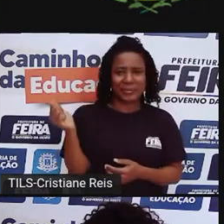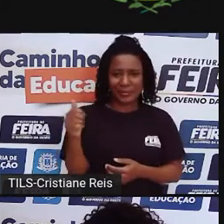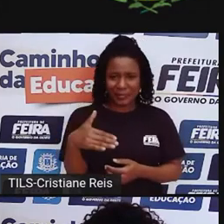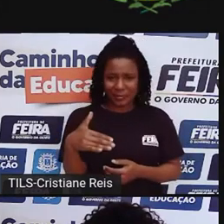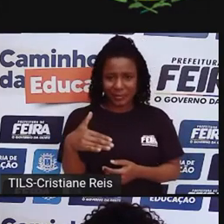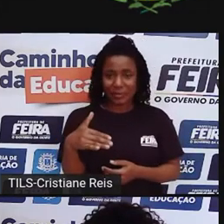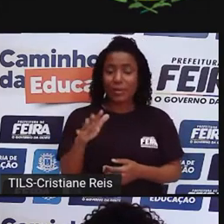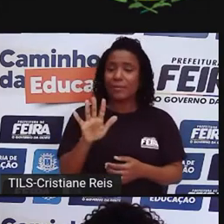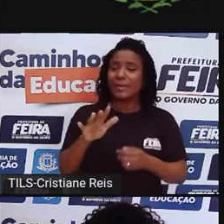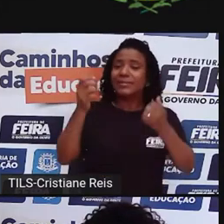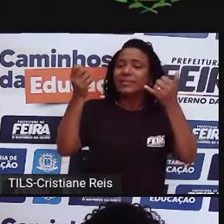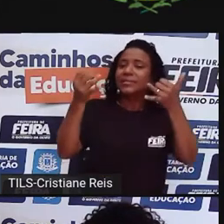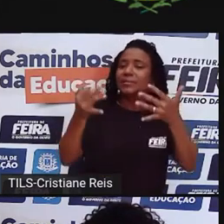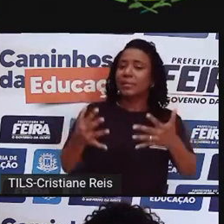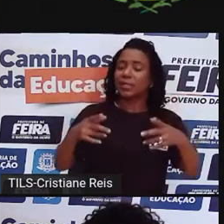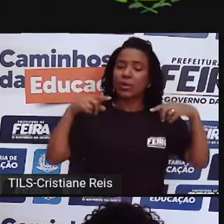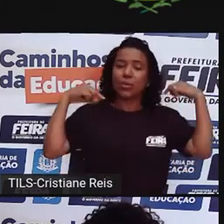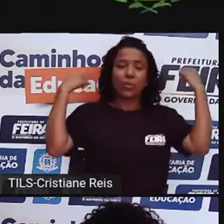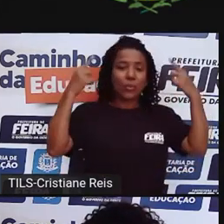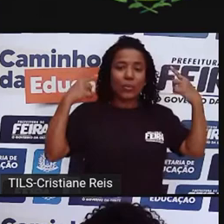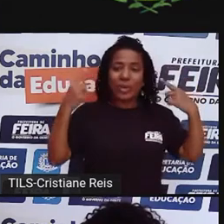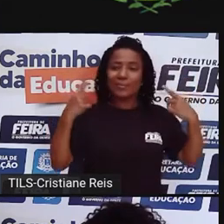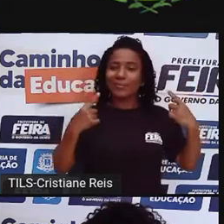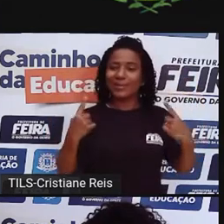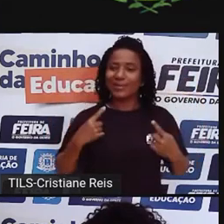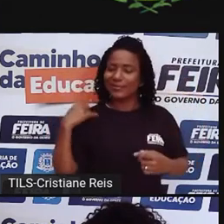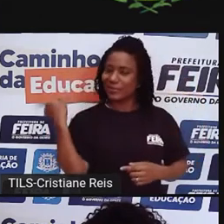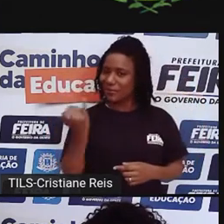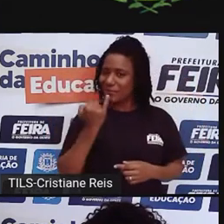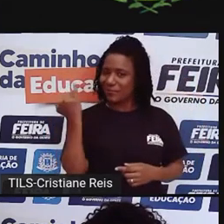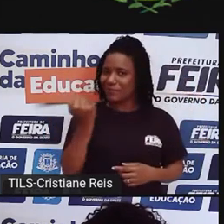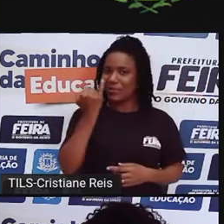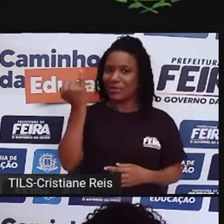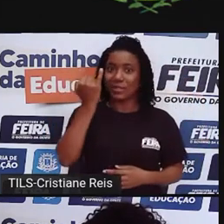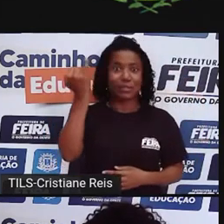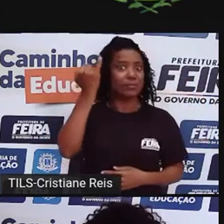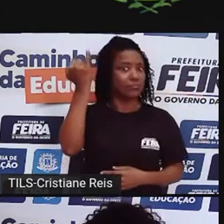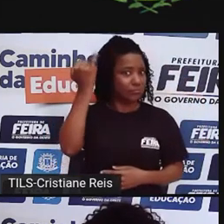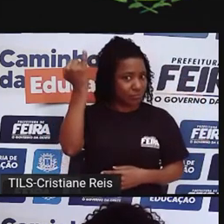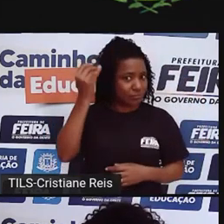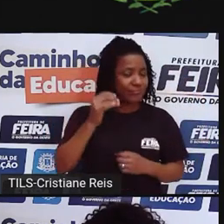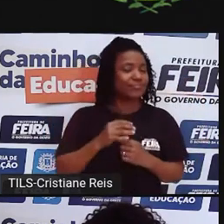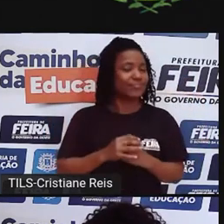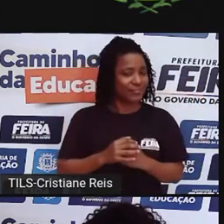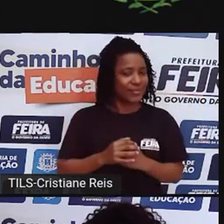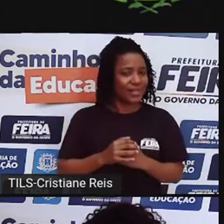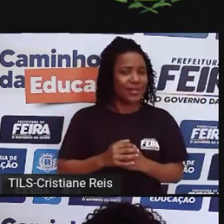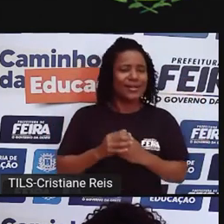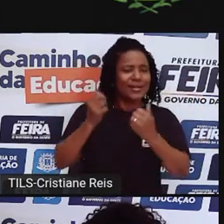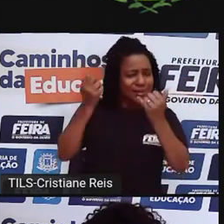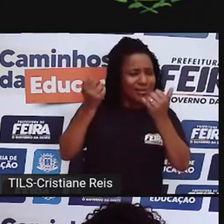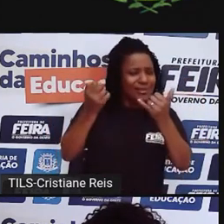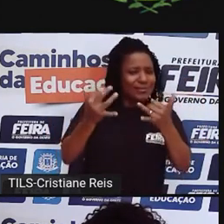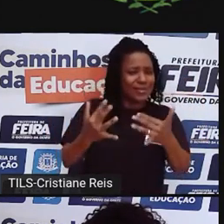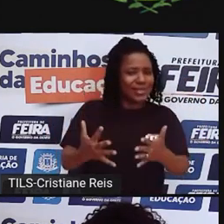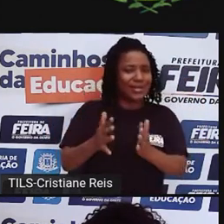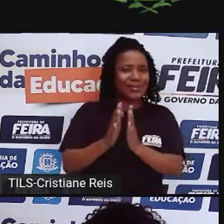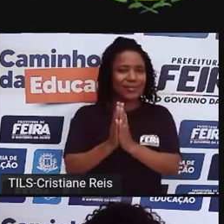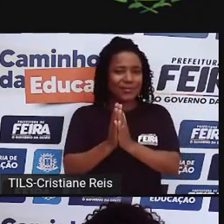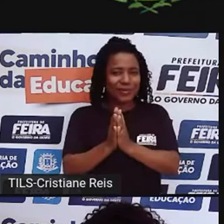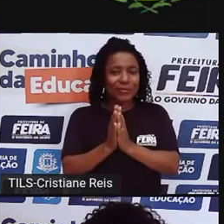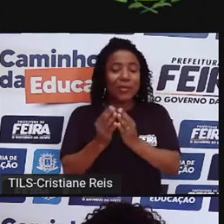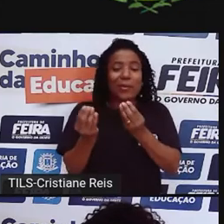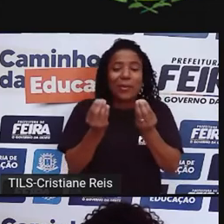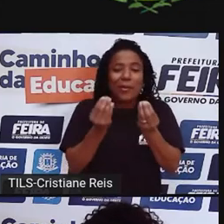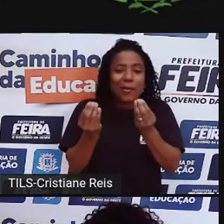no nosso dia a dia. Falar de cabelo é um tema impactante, né? Então, conta pra gente um pouquinho sua